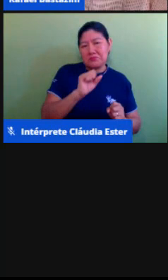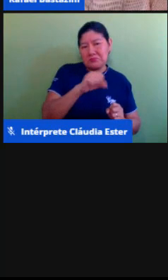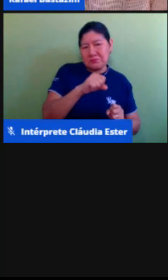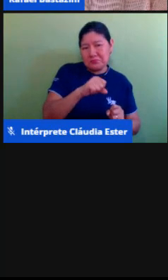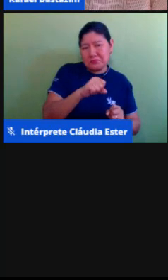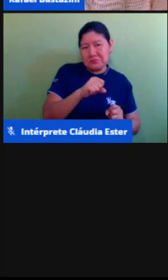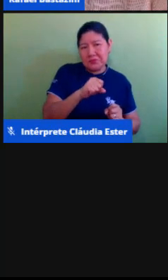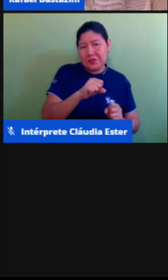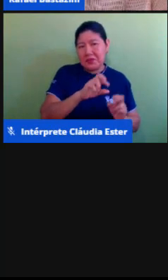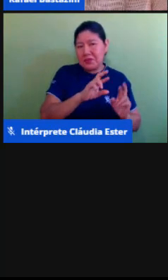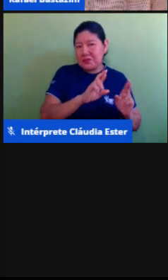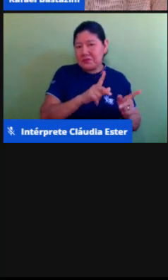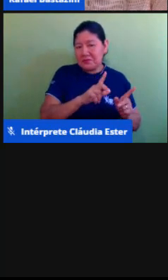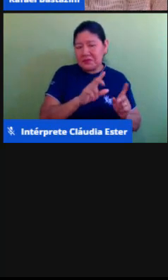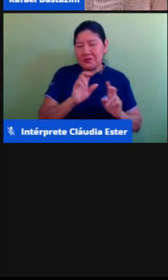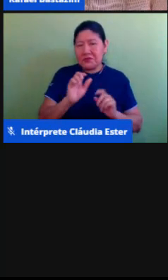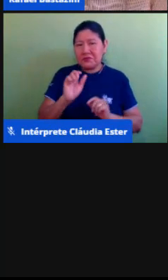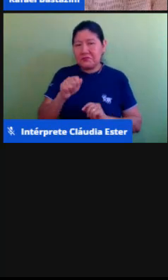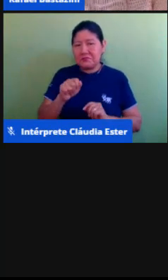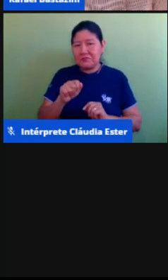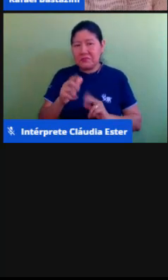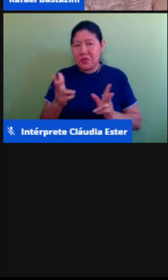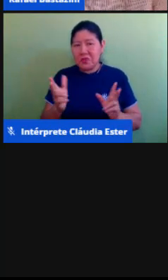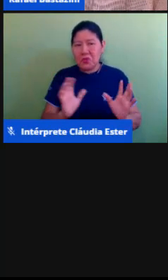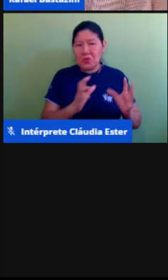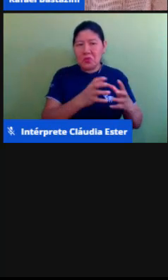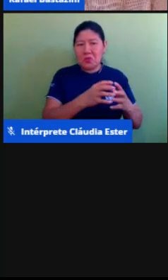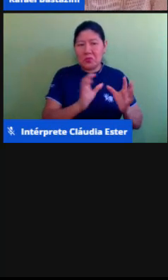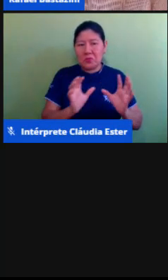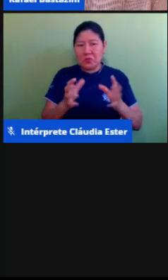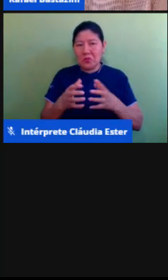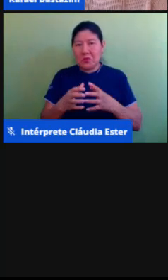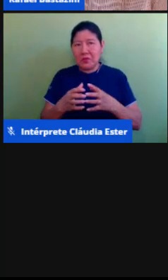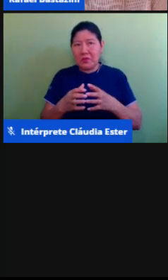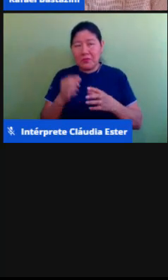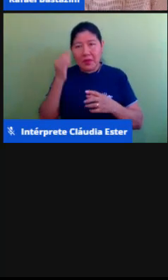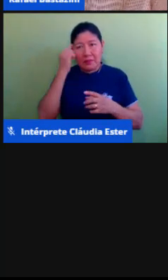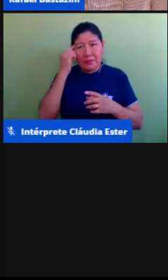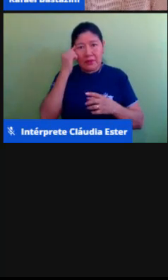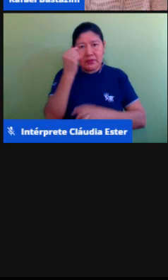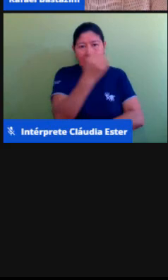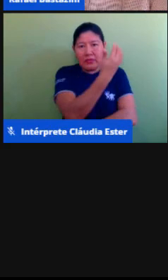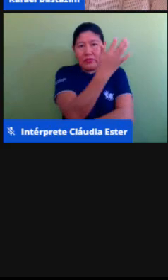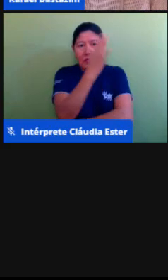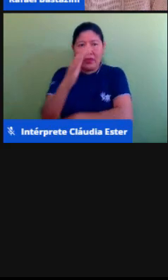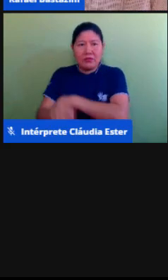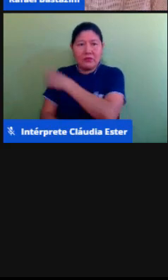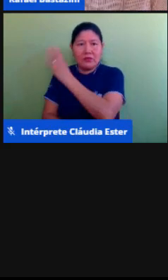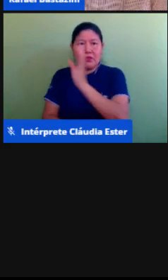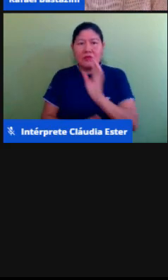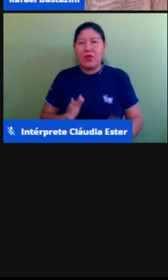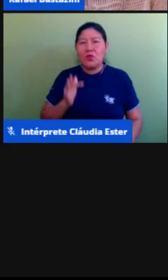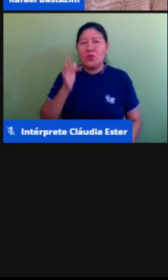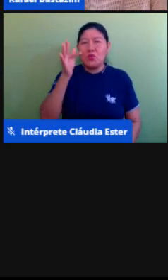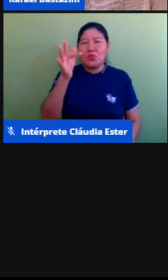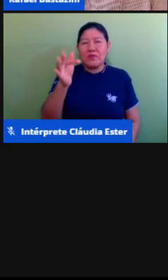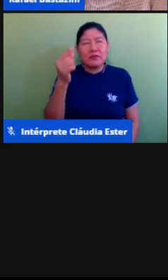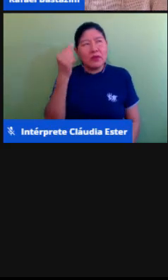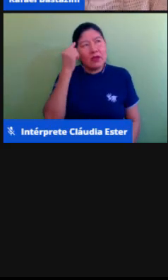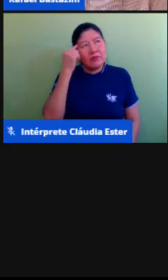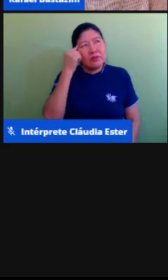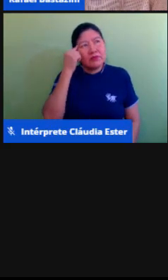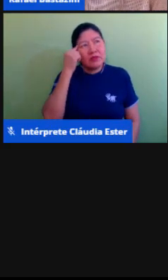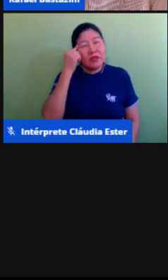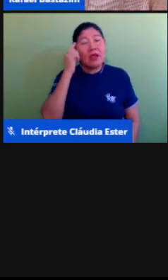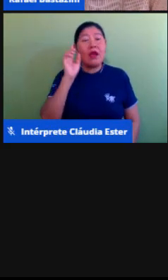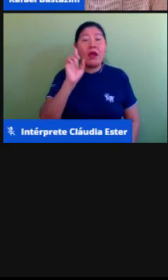a grupos emergentes, a uma paisagem do futuro. Eu pensei, nesse sentido, das ciclovias. As ciclovias, talvez,